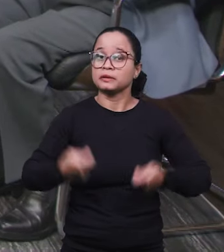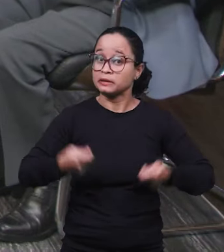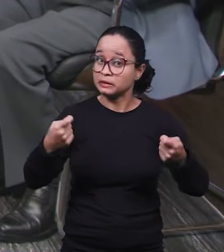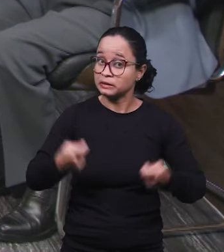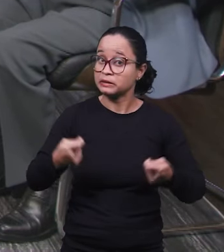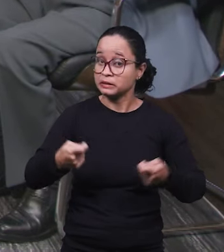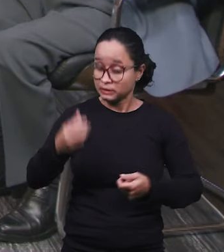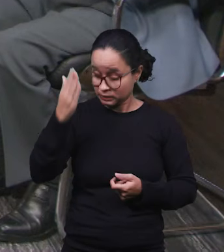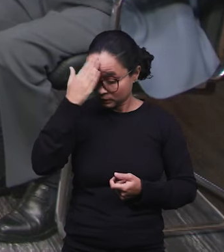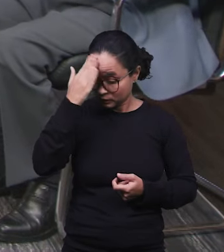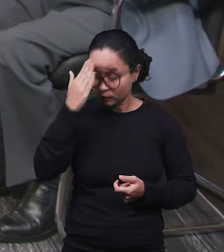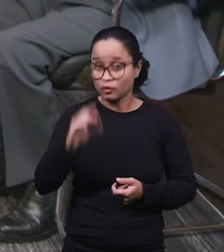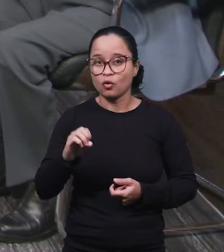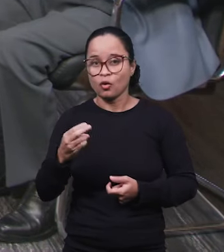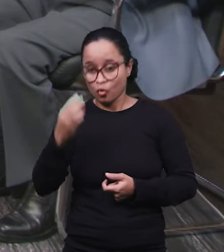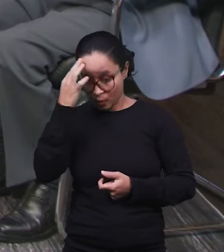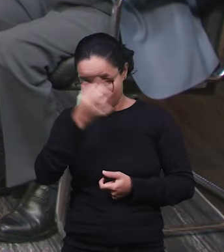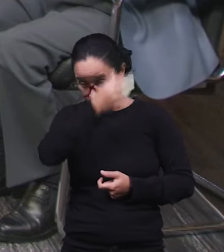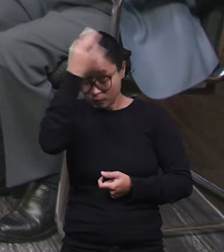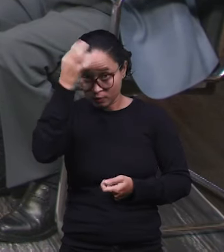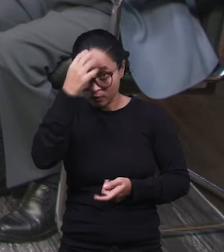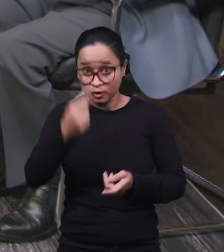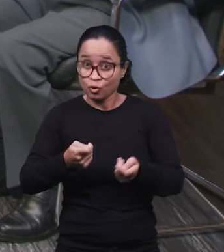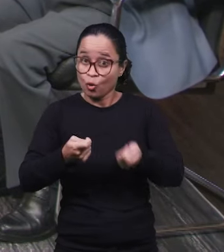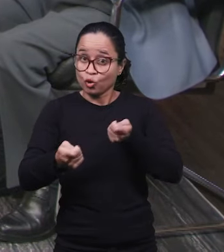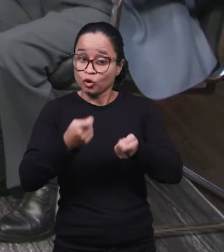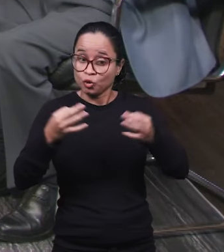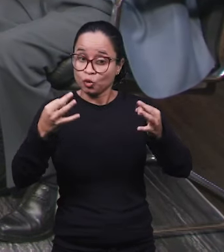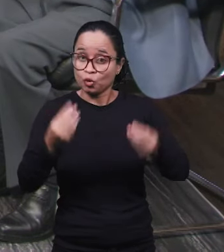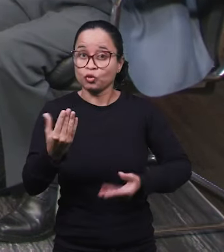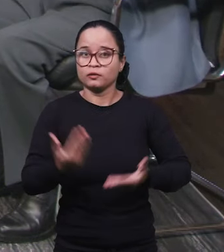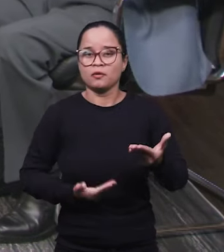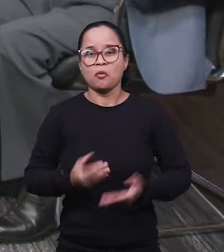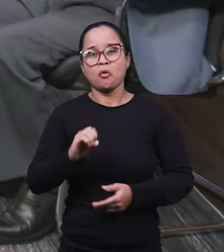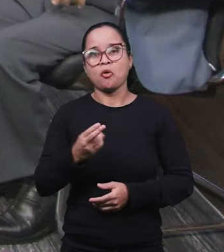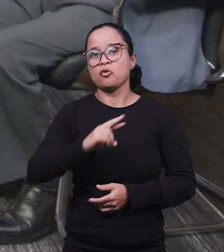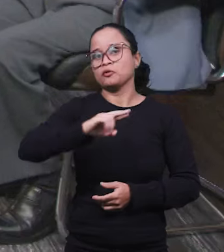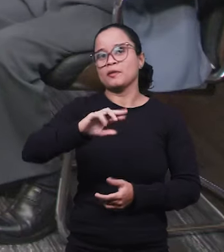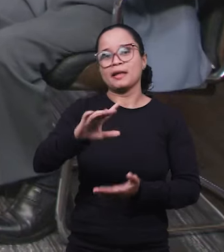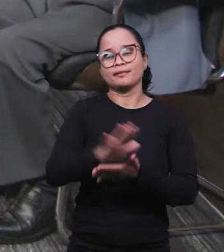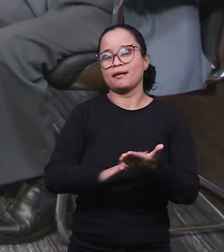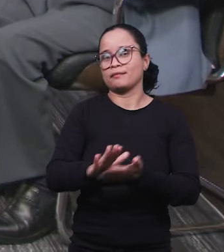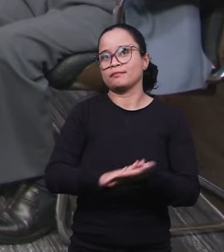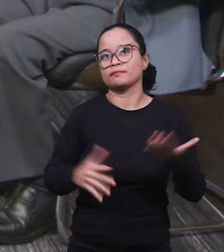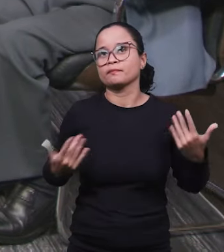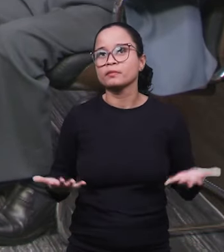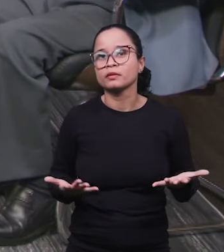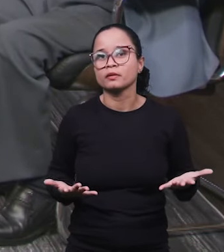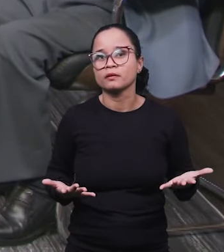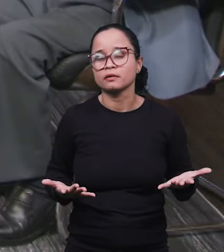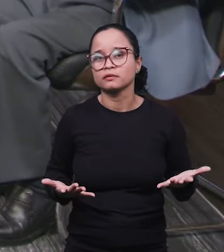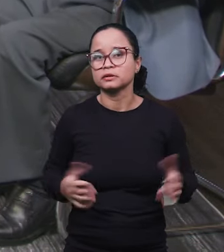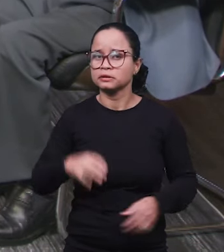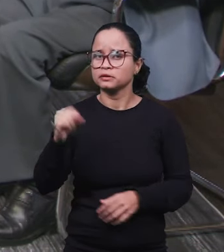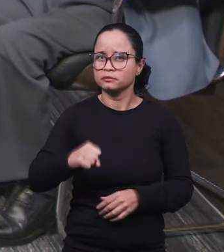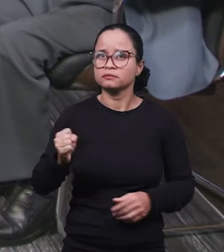entendido. Ou é o Espírito Santo na frente da igreja nessa hora, ou não é coisa nenhuma. Isso nós temos, somos radicais